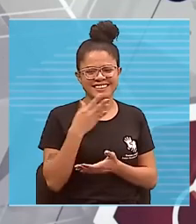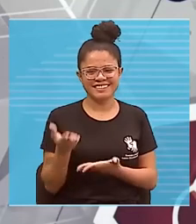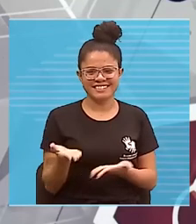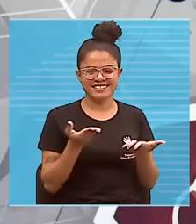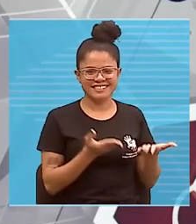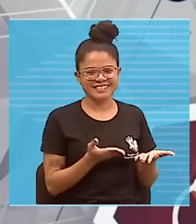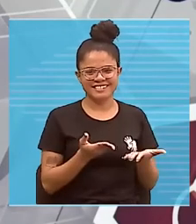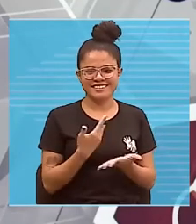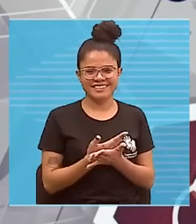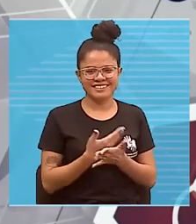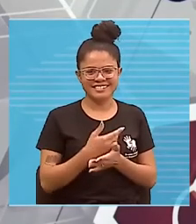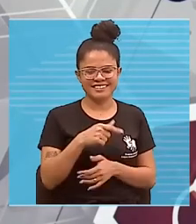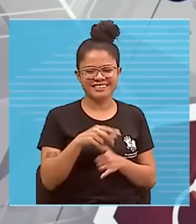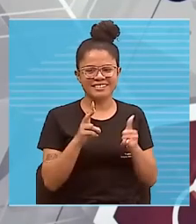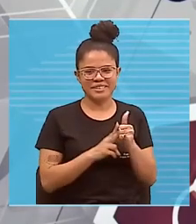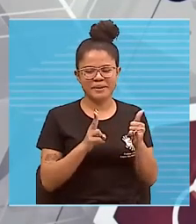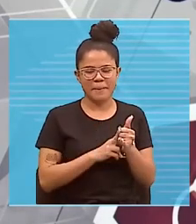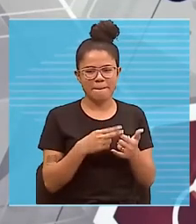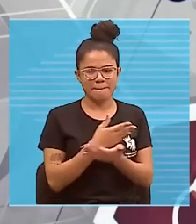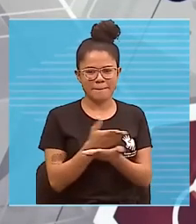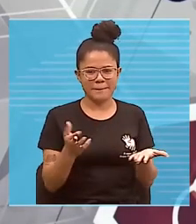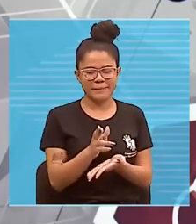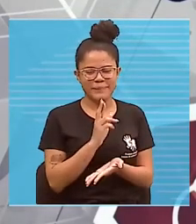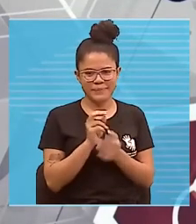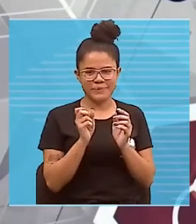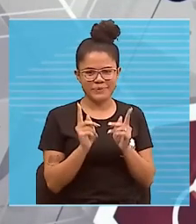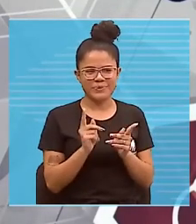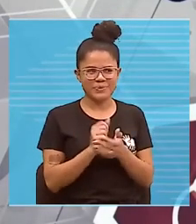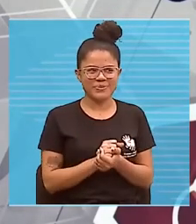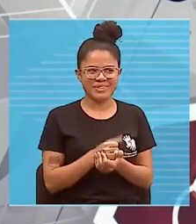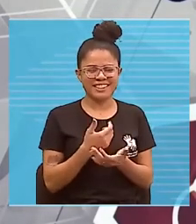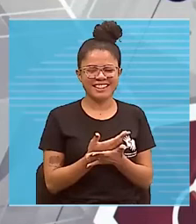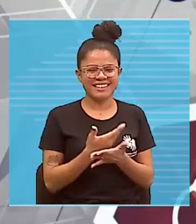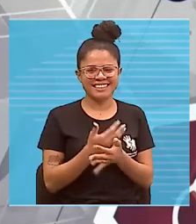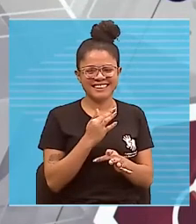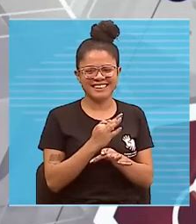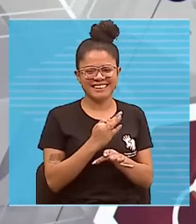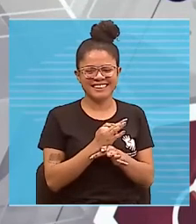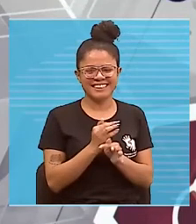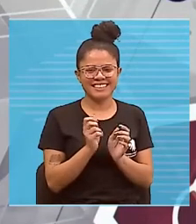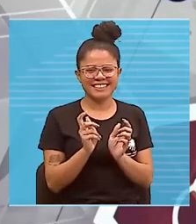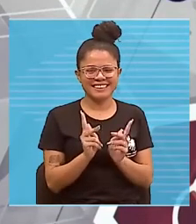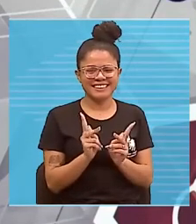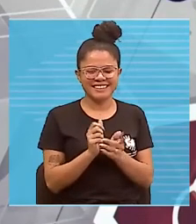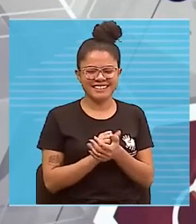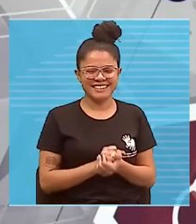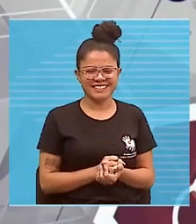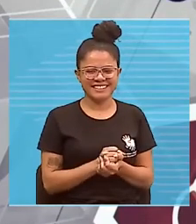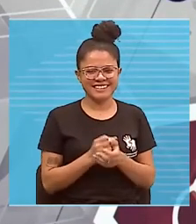educação a galera aí participando né na aula anterior quero ver